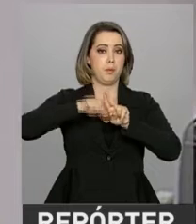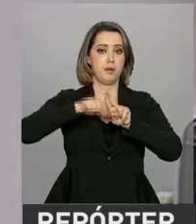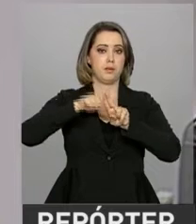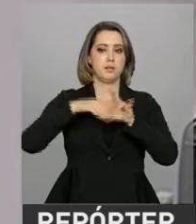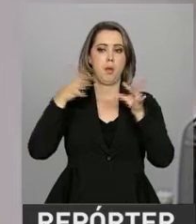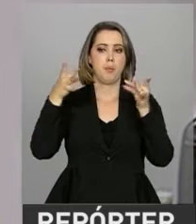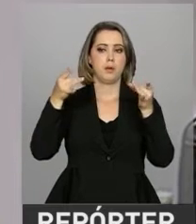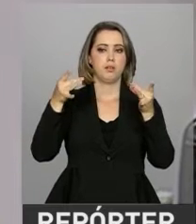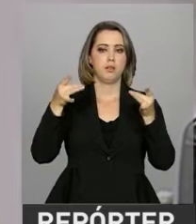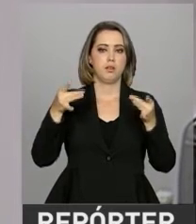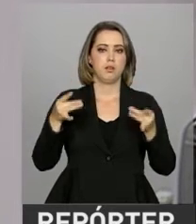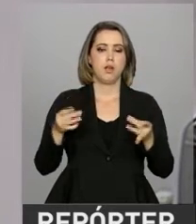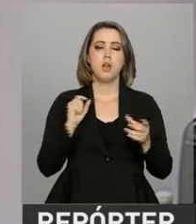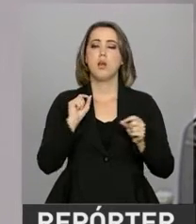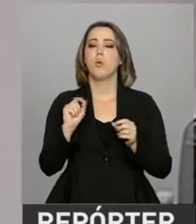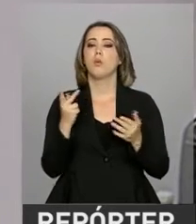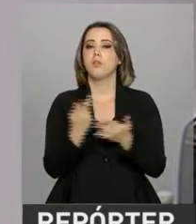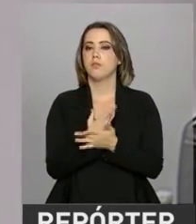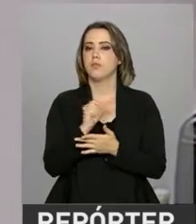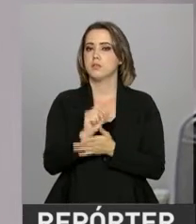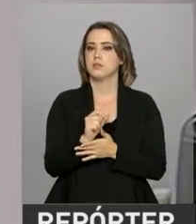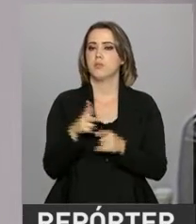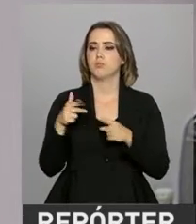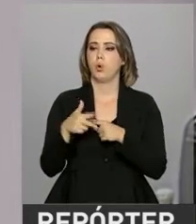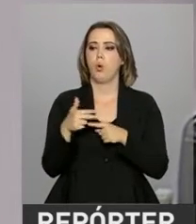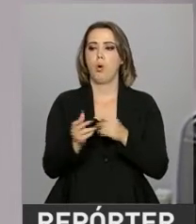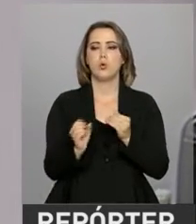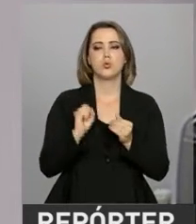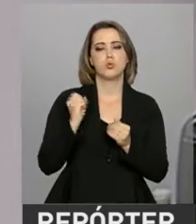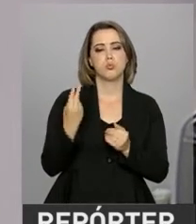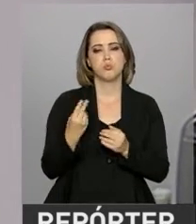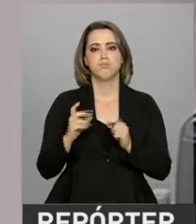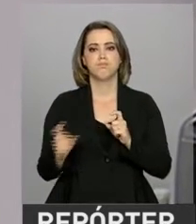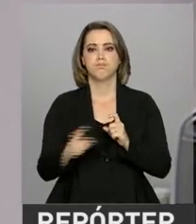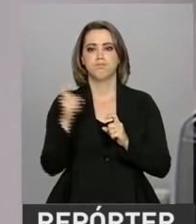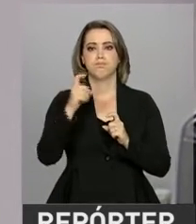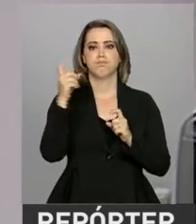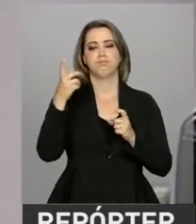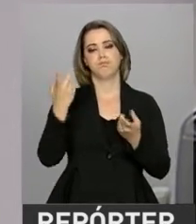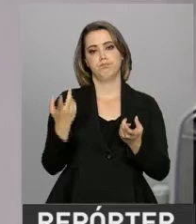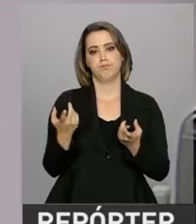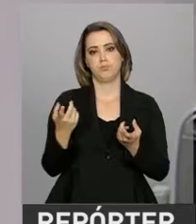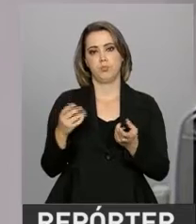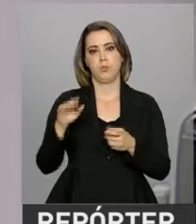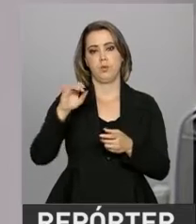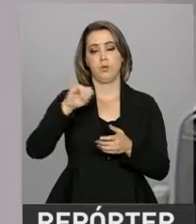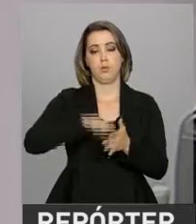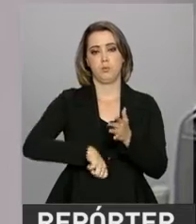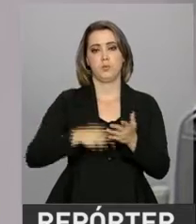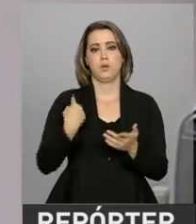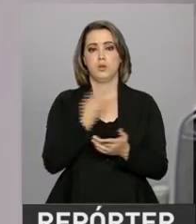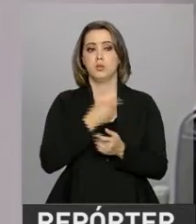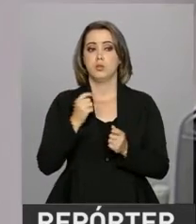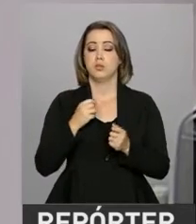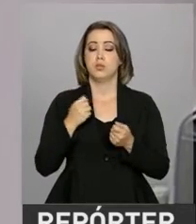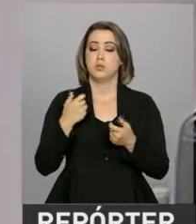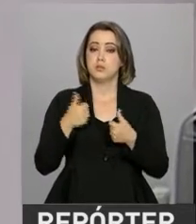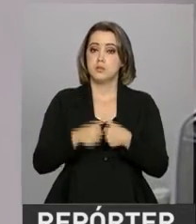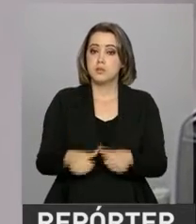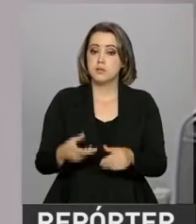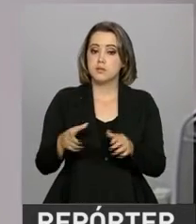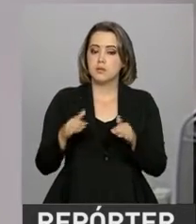detalhar essas medidas e implementar o contingenciamento equivalente então o que nós estamos fazendo é estritamente